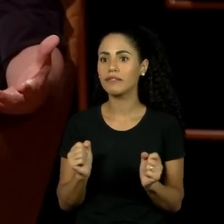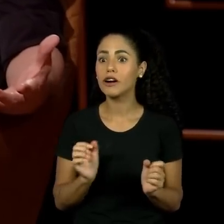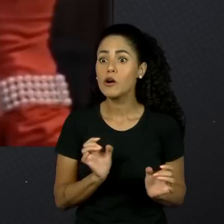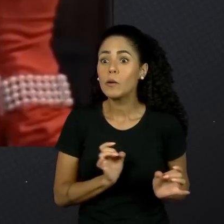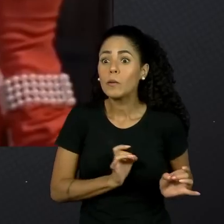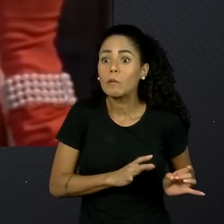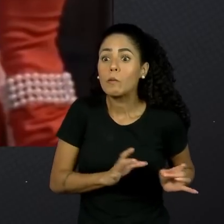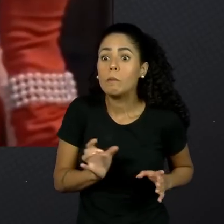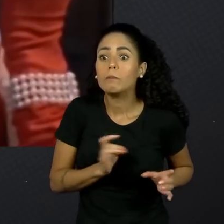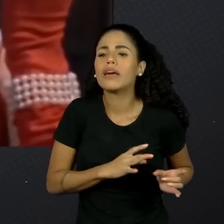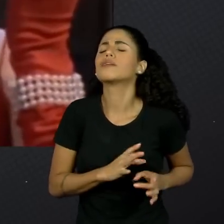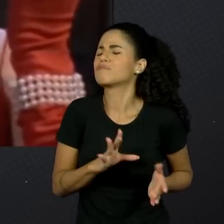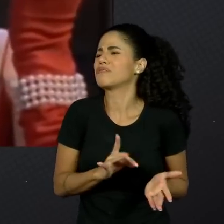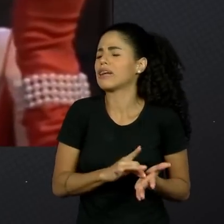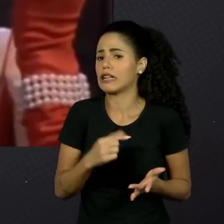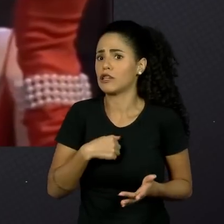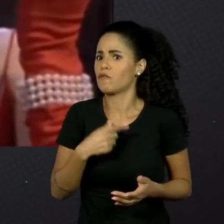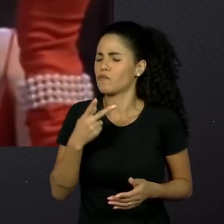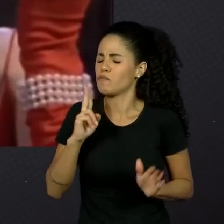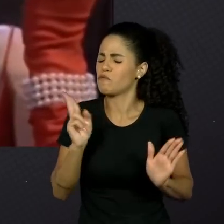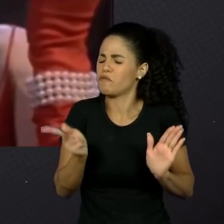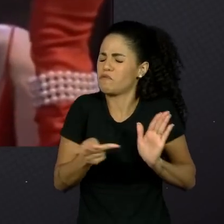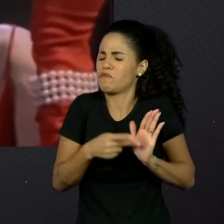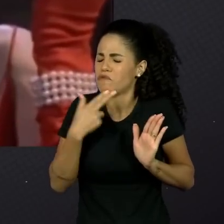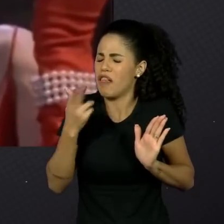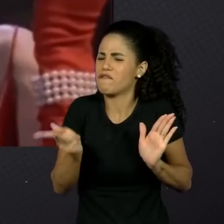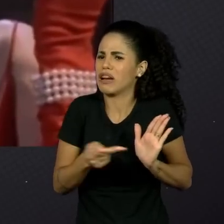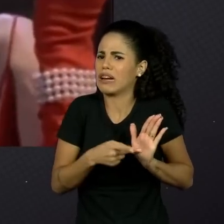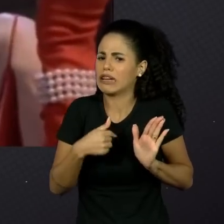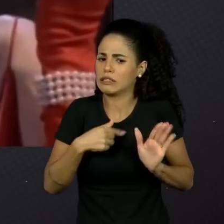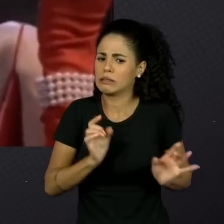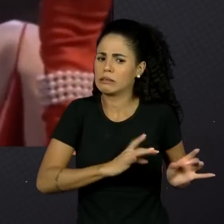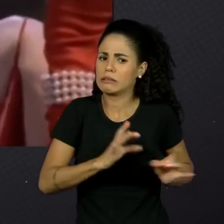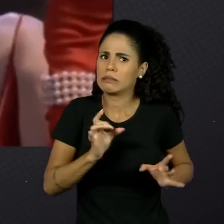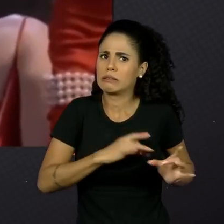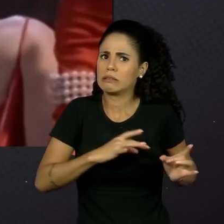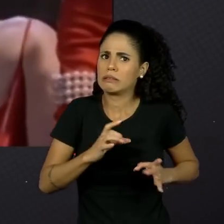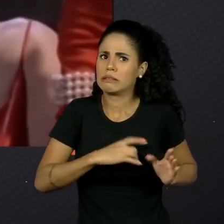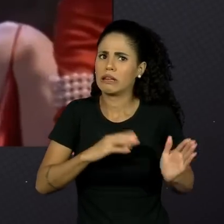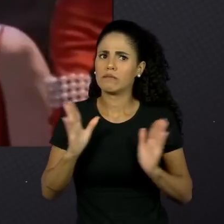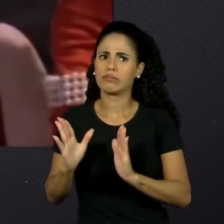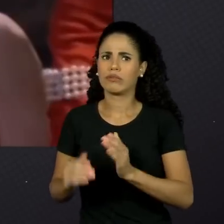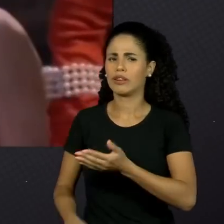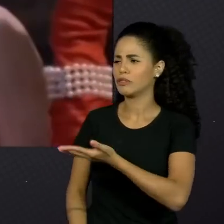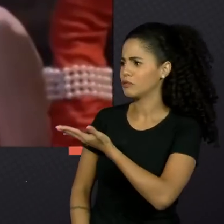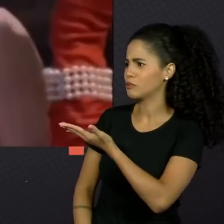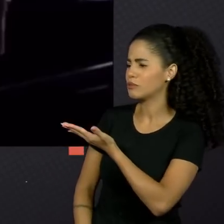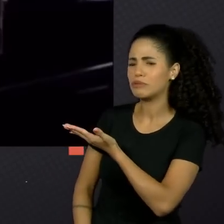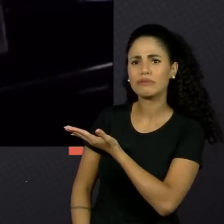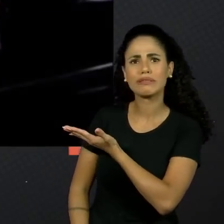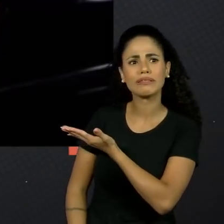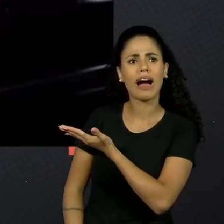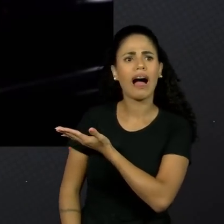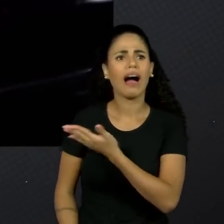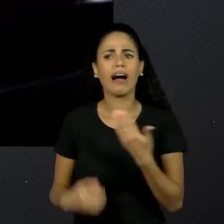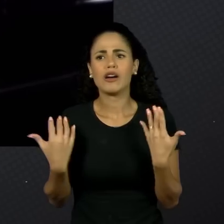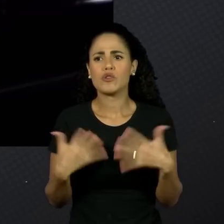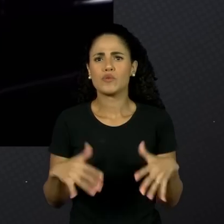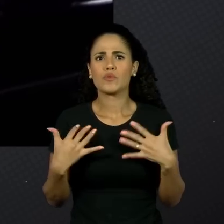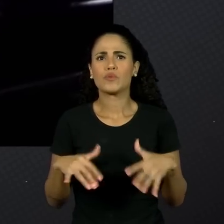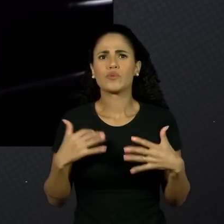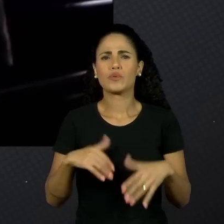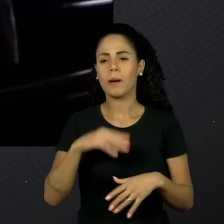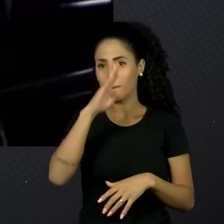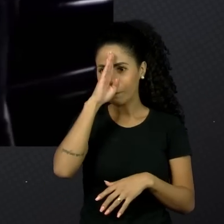apavorado, na verdade, assim, quando logo nas primeiras cenas, Marília Pêra, Marco Nanini, meu Deus do céu. E principalmente